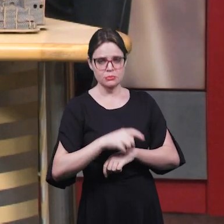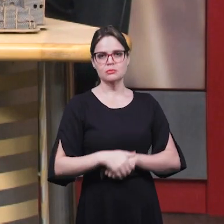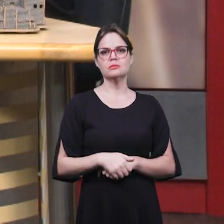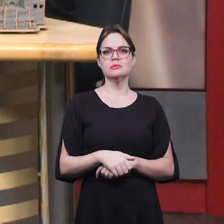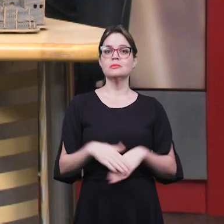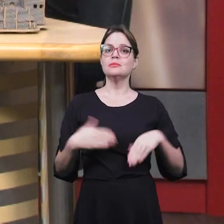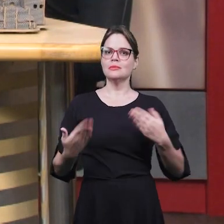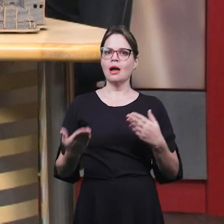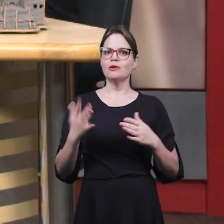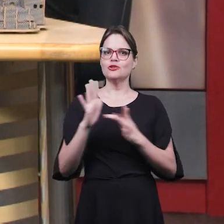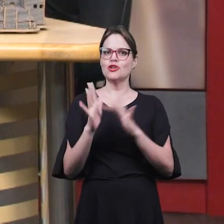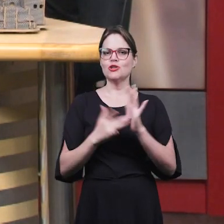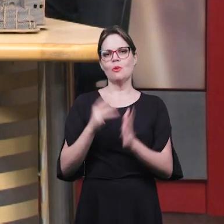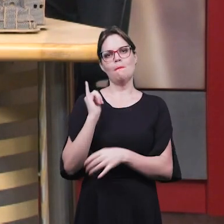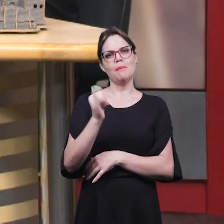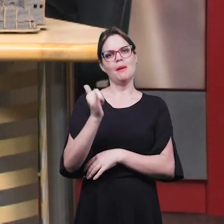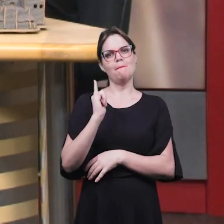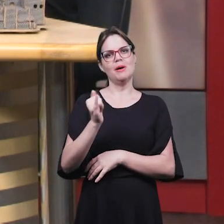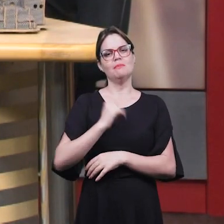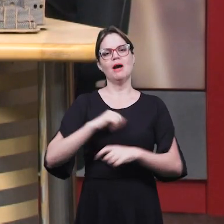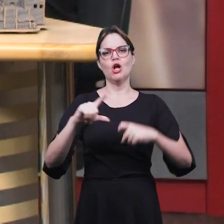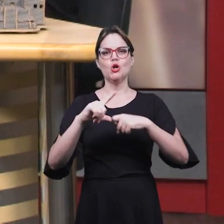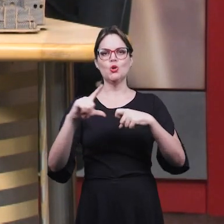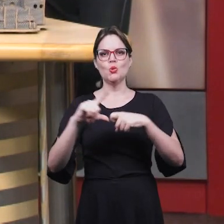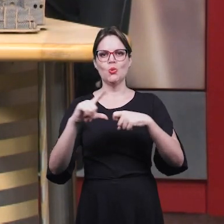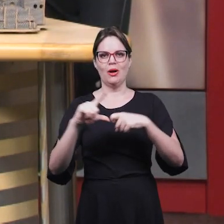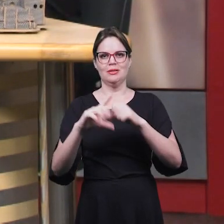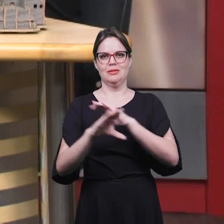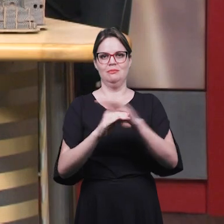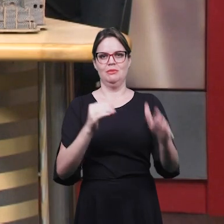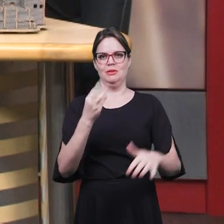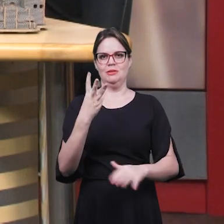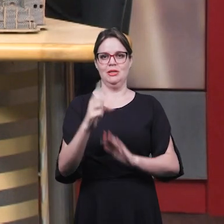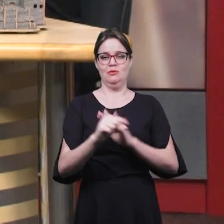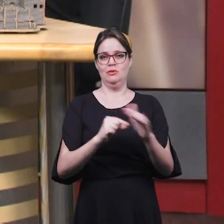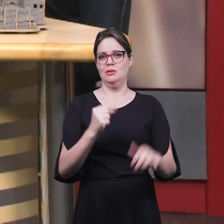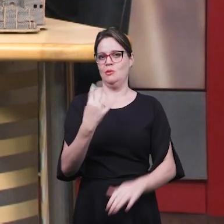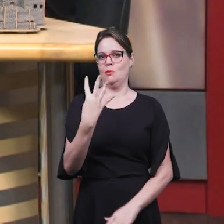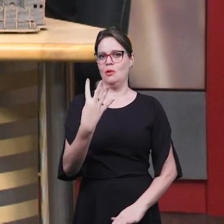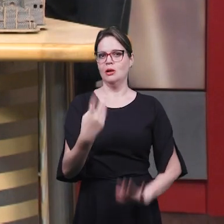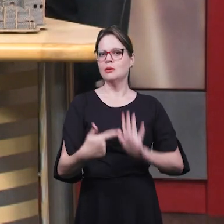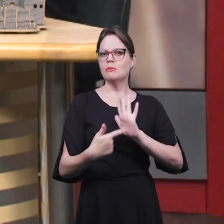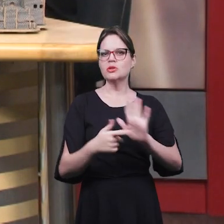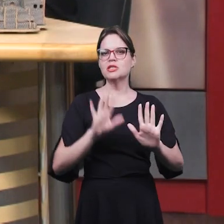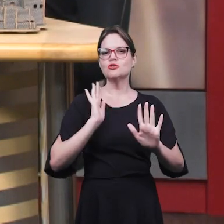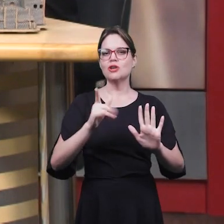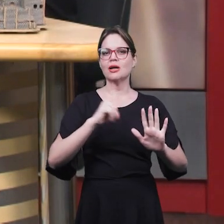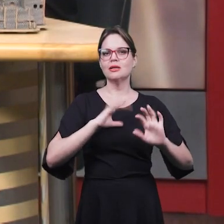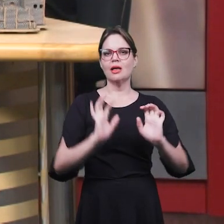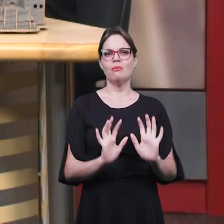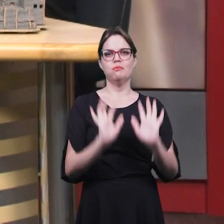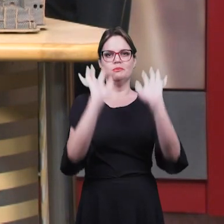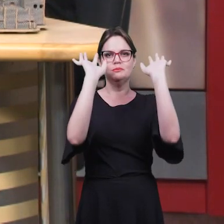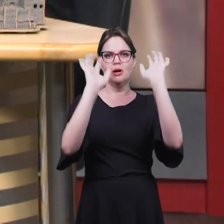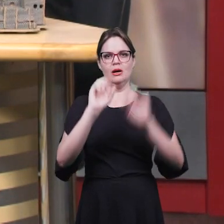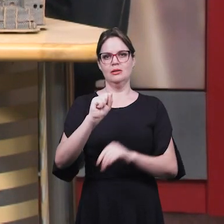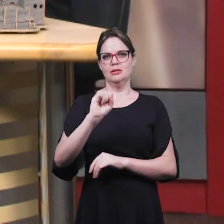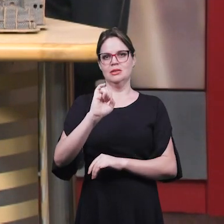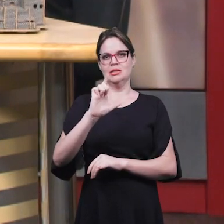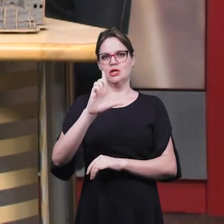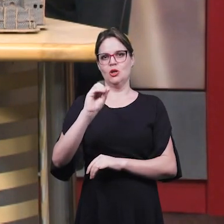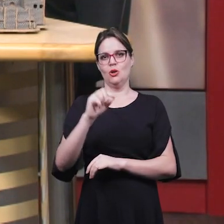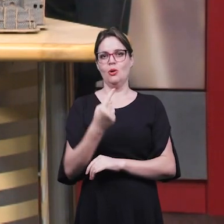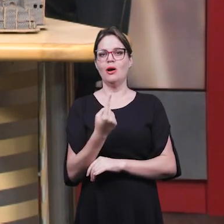4, citando a Torre de Siloé. Então vejo que o Senhor, assim, ele é cirúrgico na sua palavra, ele